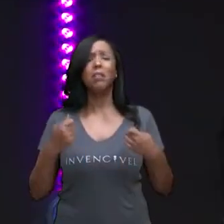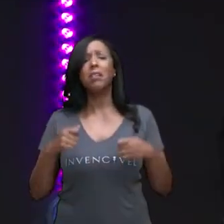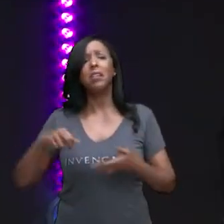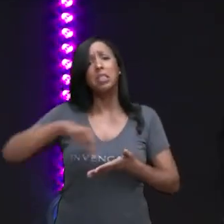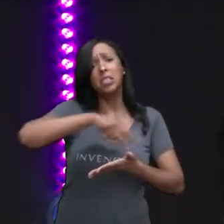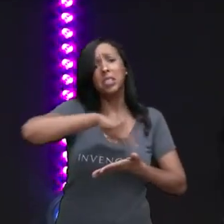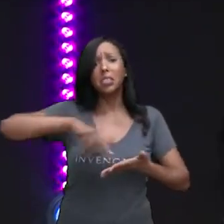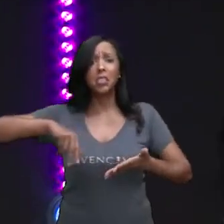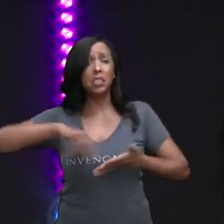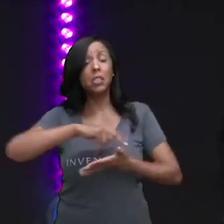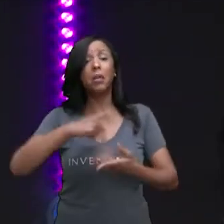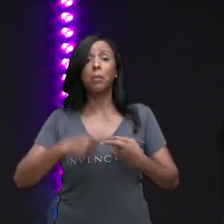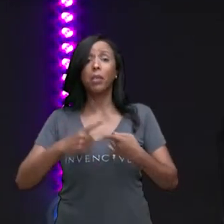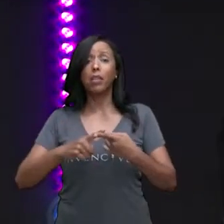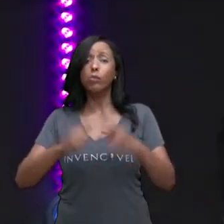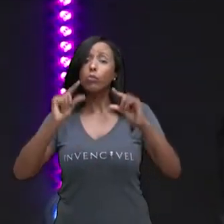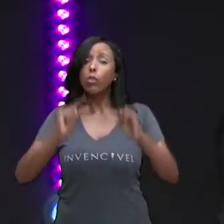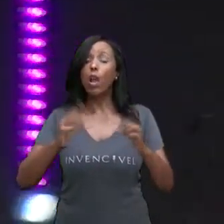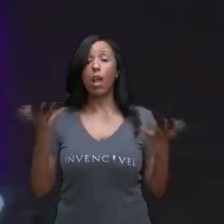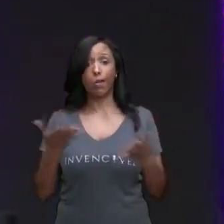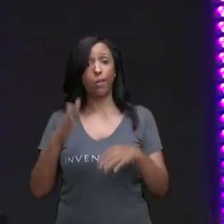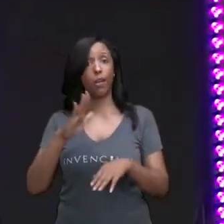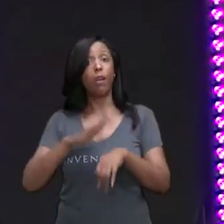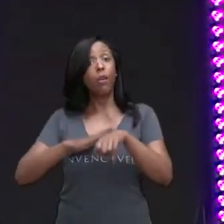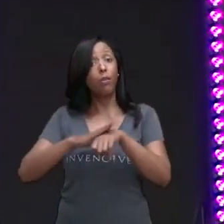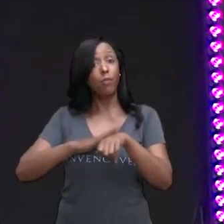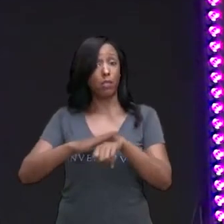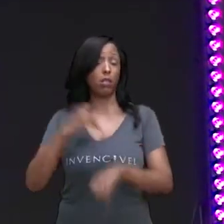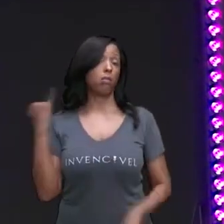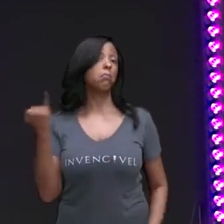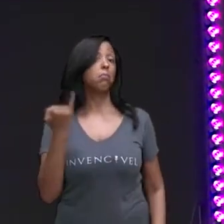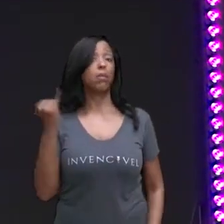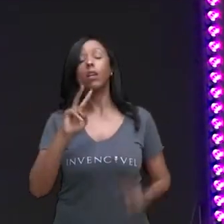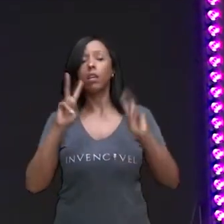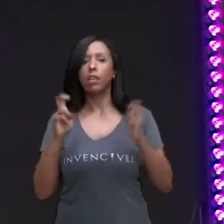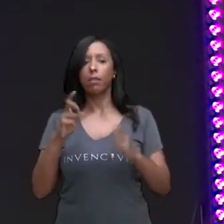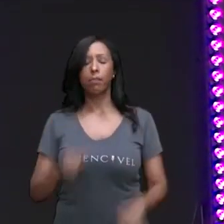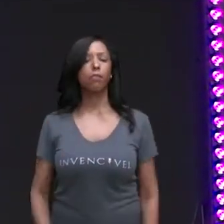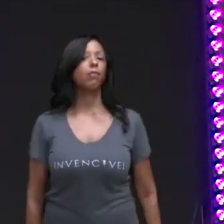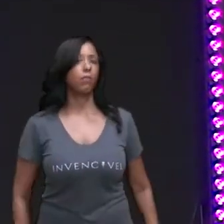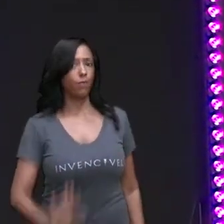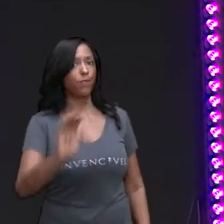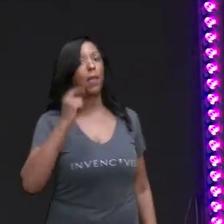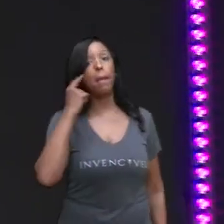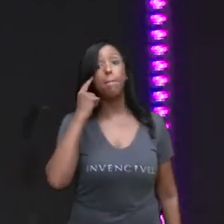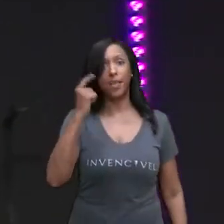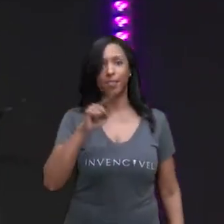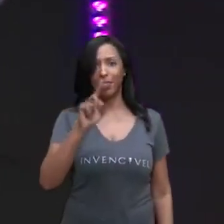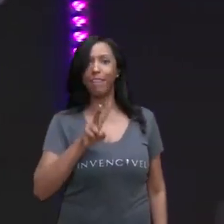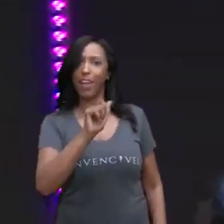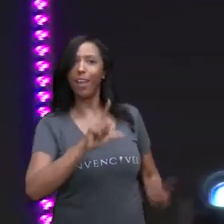Mas eu queria conversar com você sobre um assunto muito importante hoje. Queridos, imagina que você vai numa loja e você compra